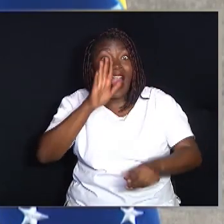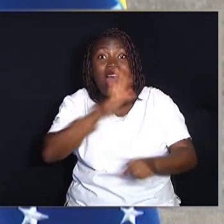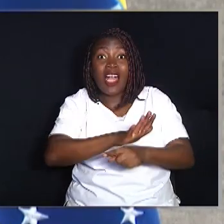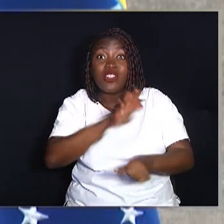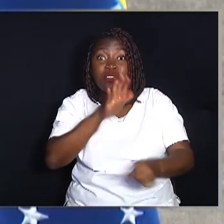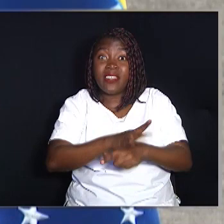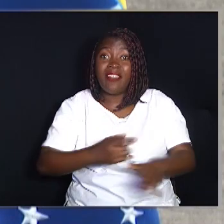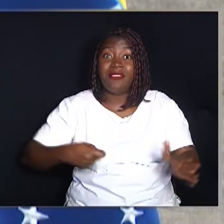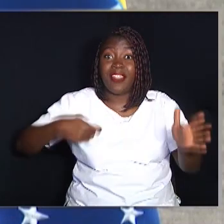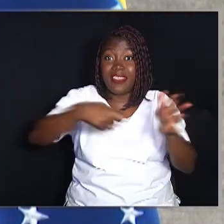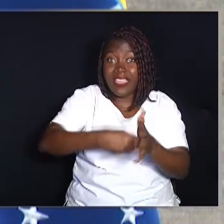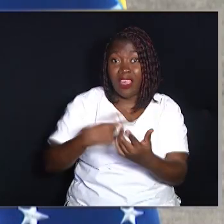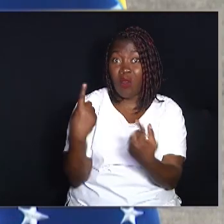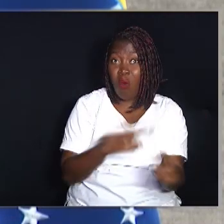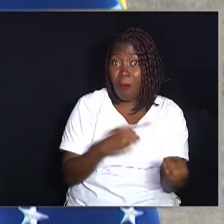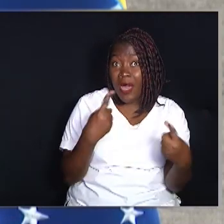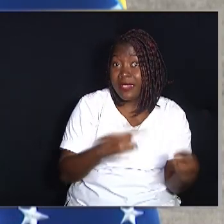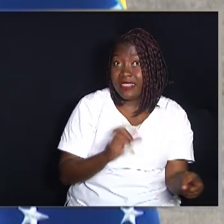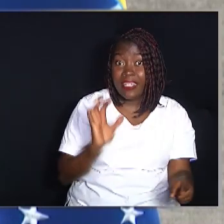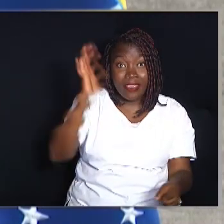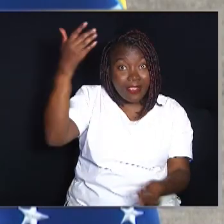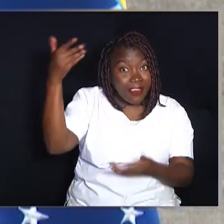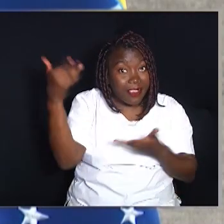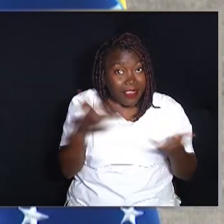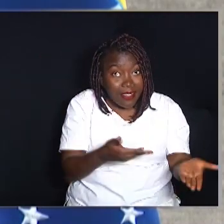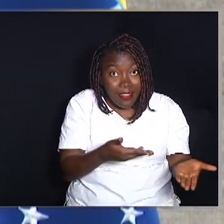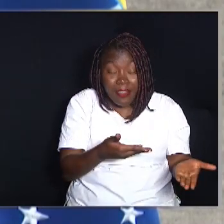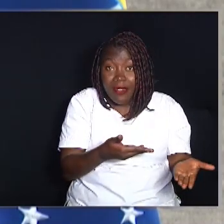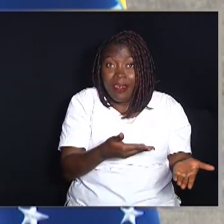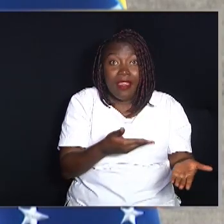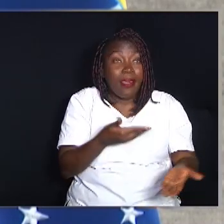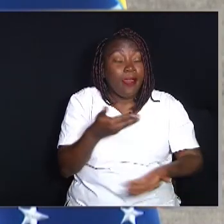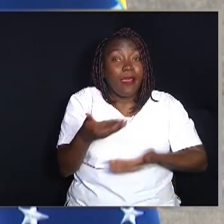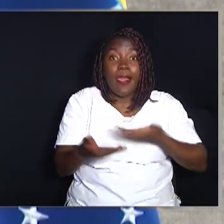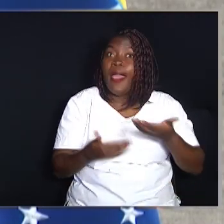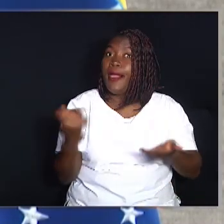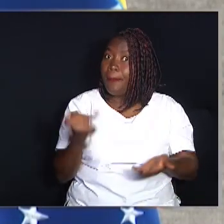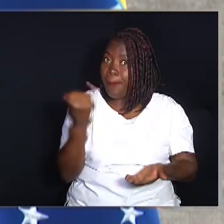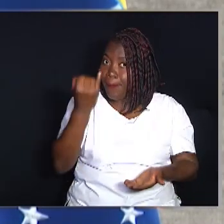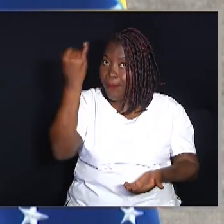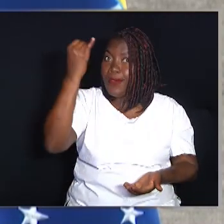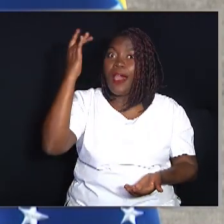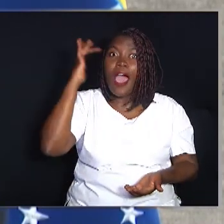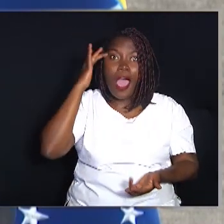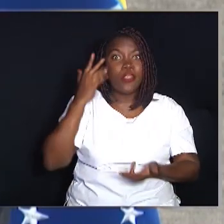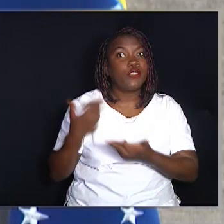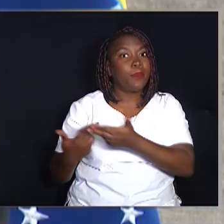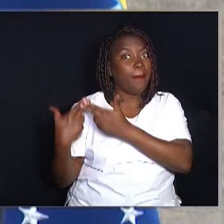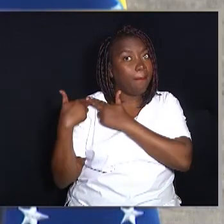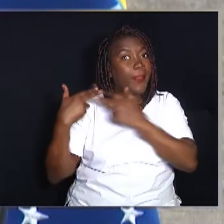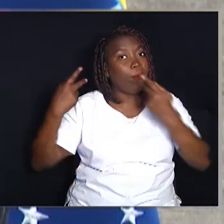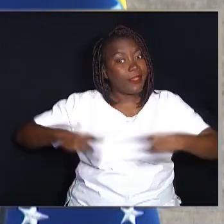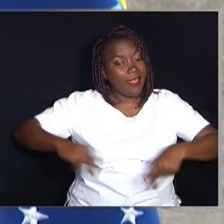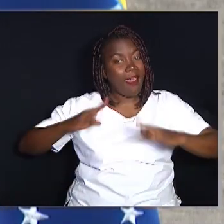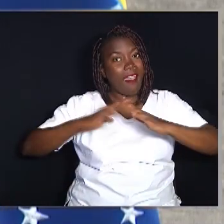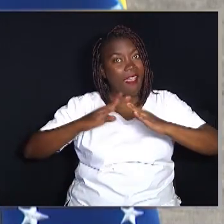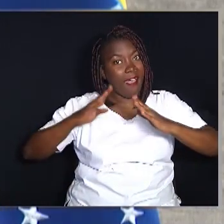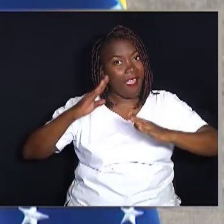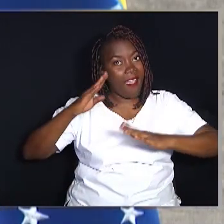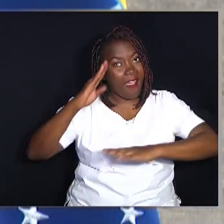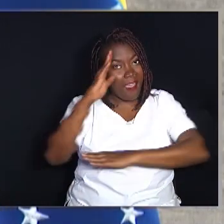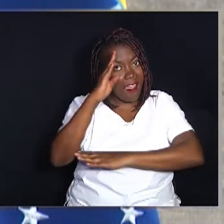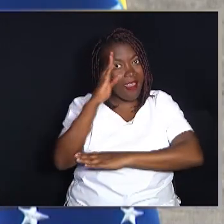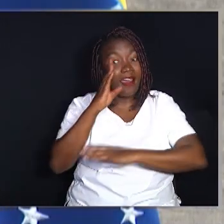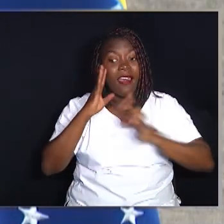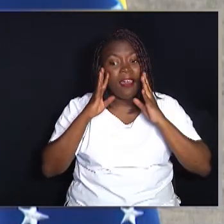enfrentar e combater fenômenos como esse, acho que é importante. Eu acho que é um papel da casa, ouvindo a sociedade,